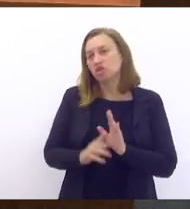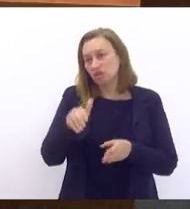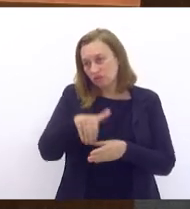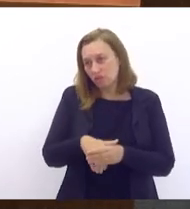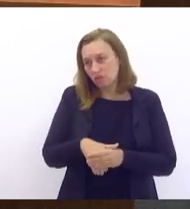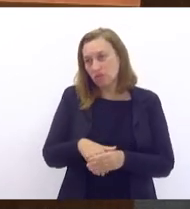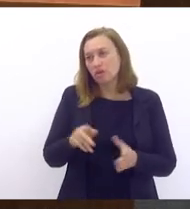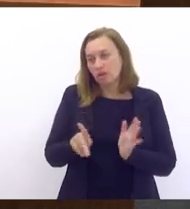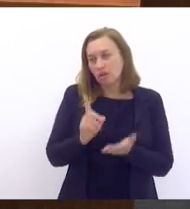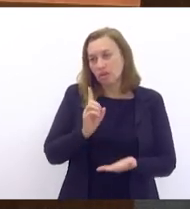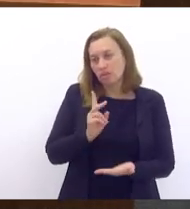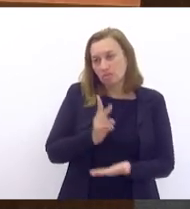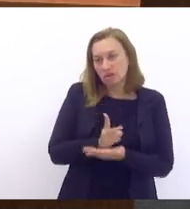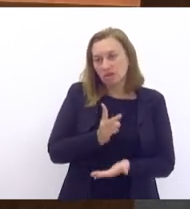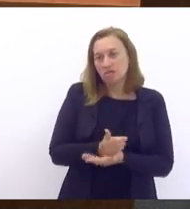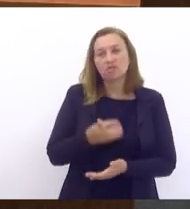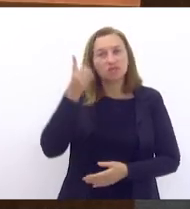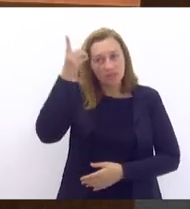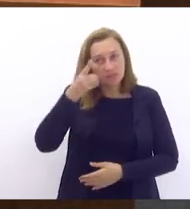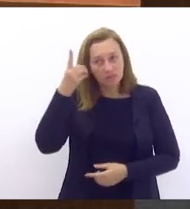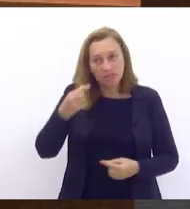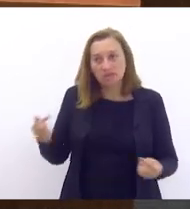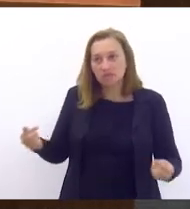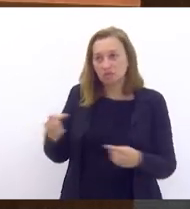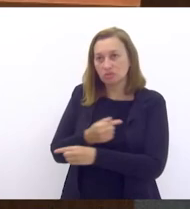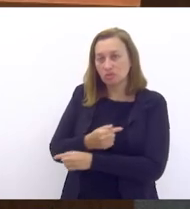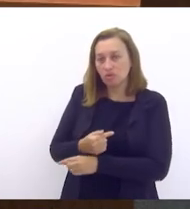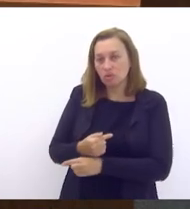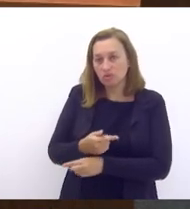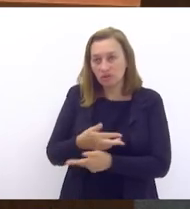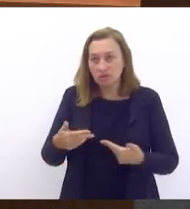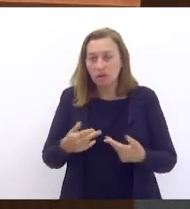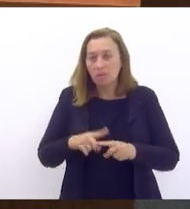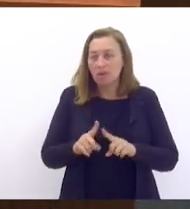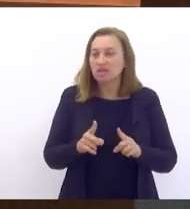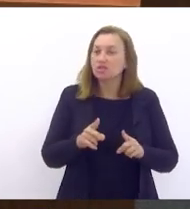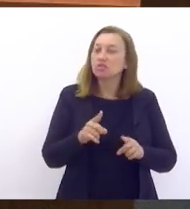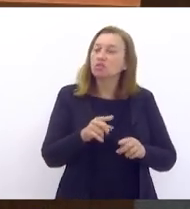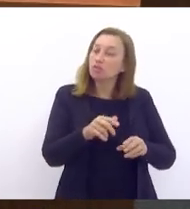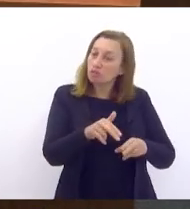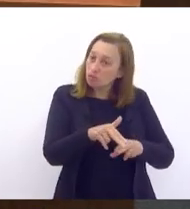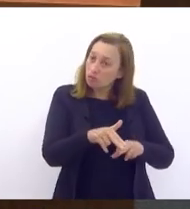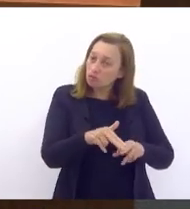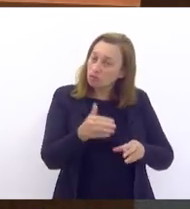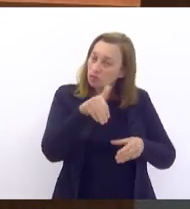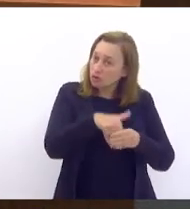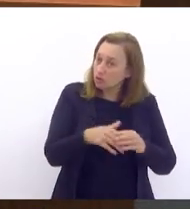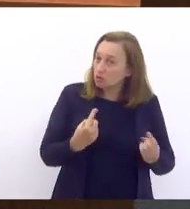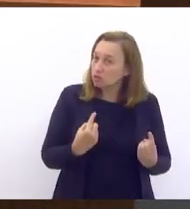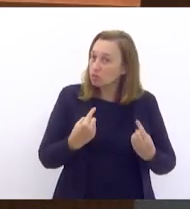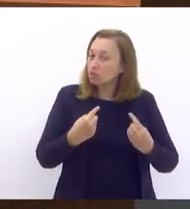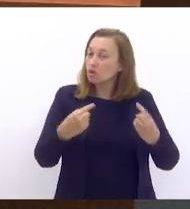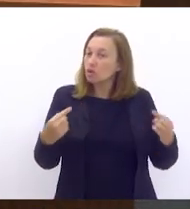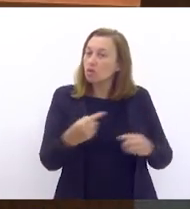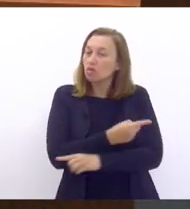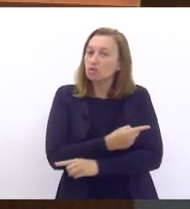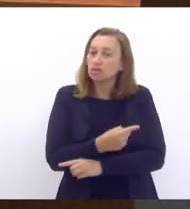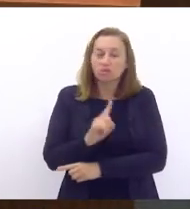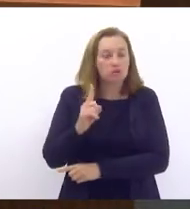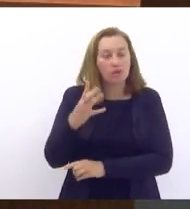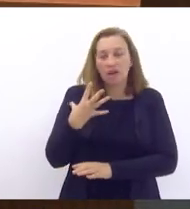sendo de um deputado com quem eu tenho grandes divergências. Então, não é por isso que eu estou votando contra. Estou votando contra porque eu discordo desse